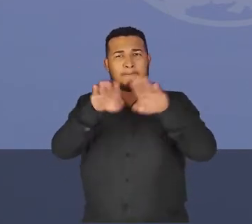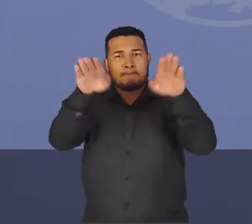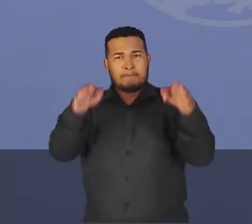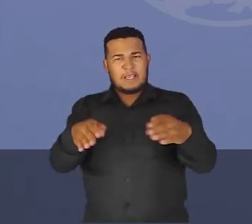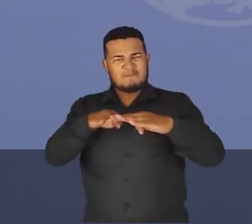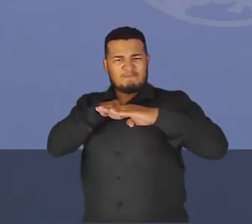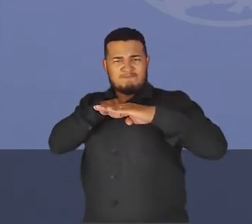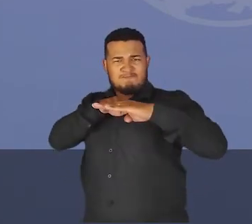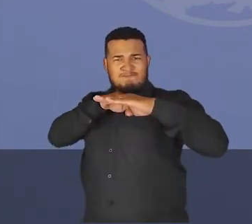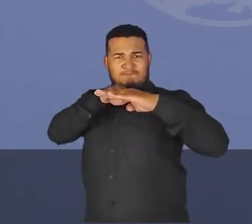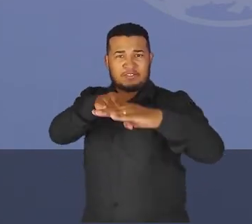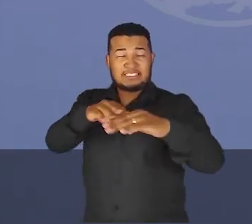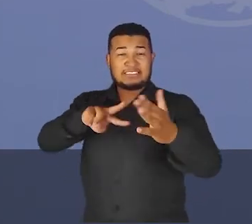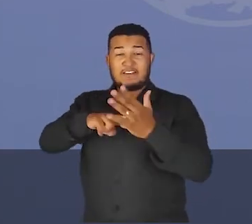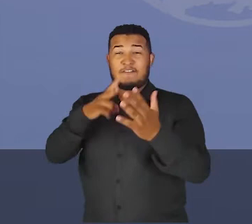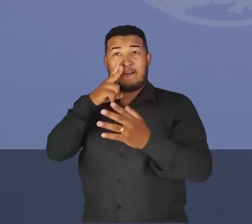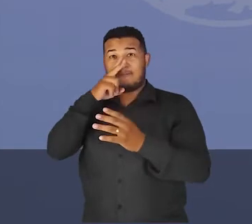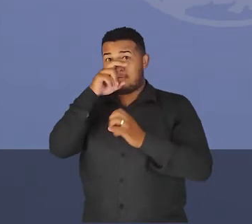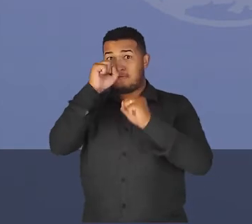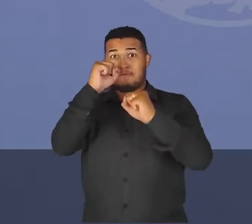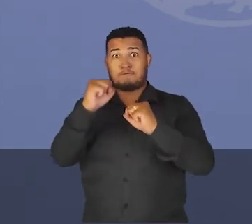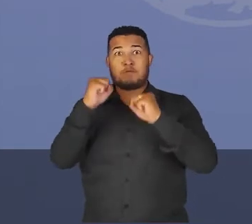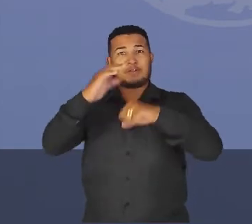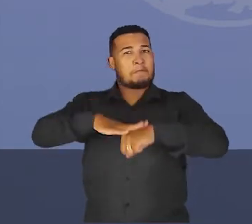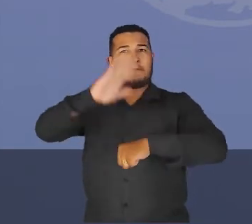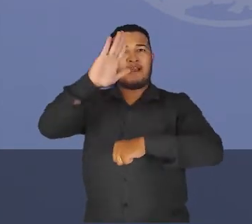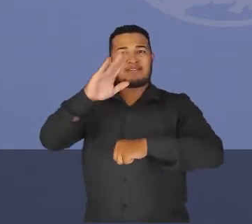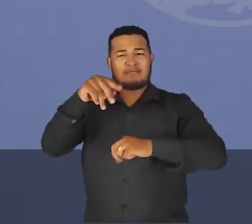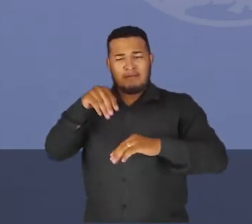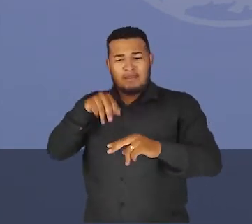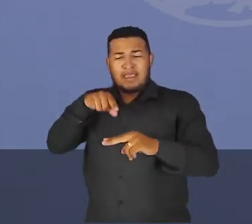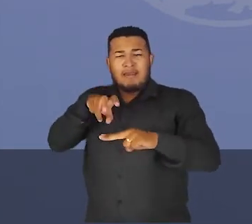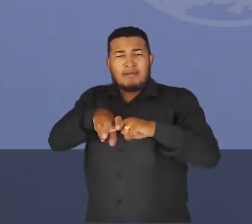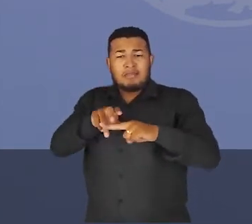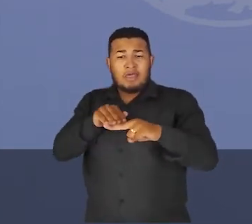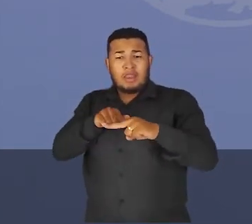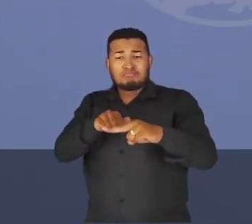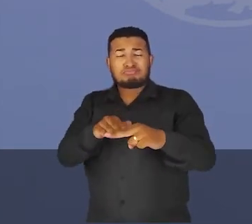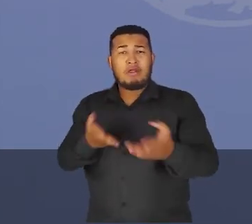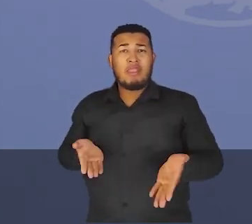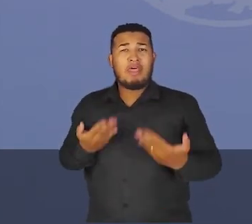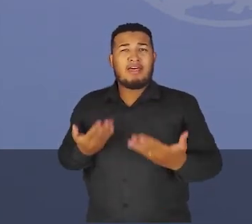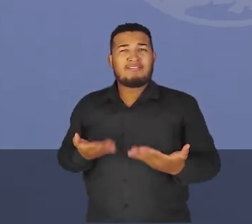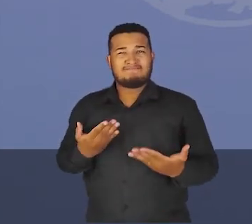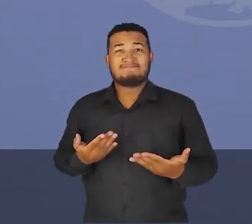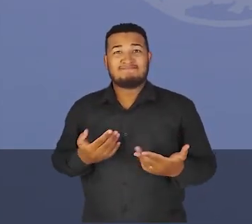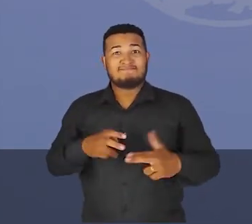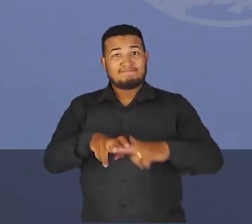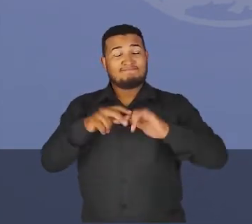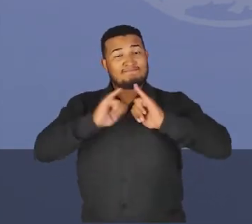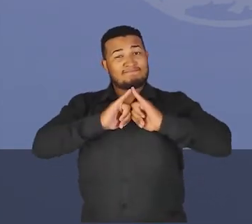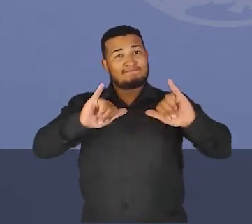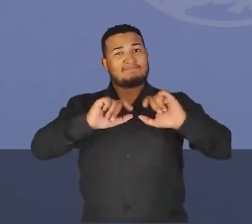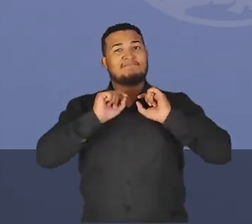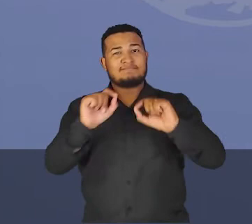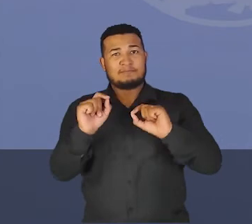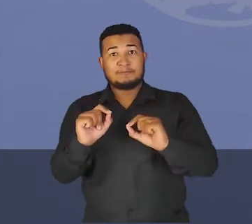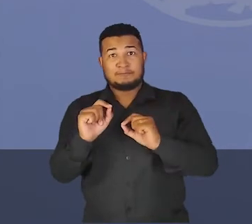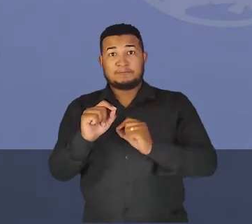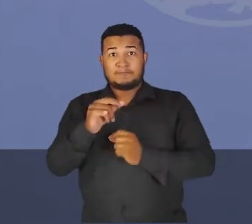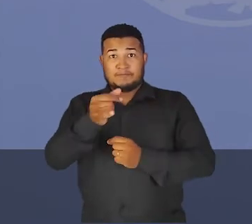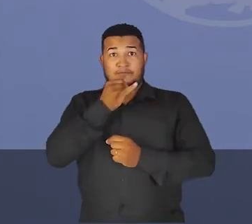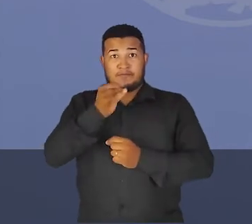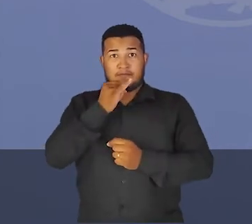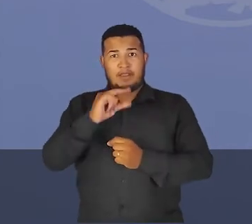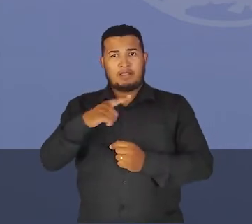eu estou fazendo uma força maior do que quando eu empurrei a cadeira. Então, eu quero dizer para você que